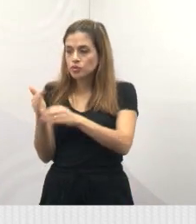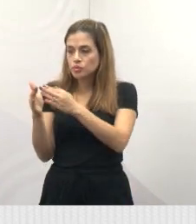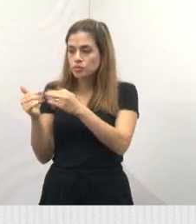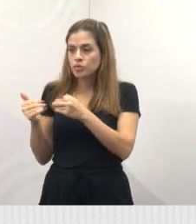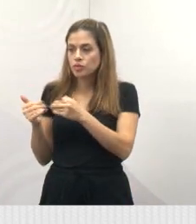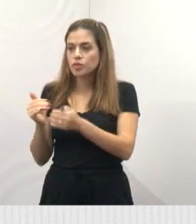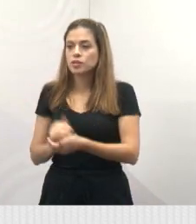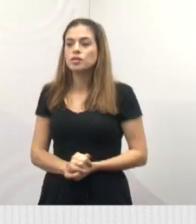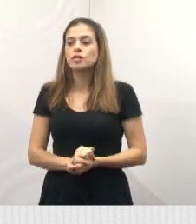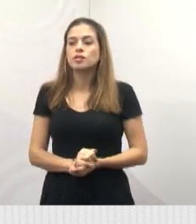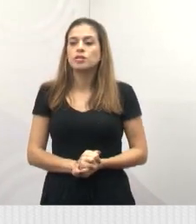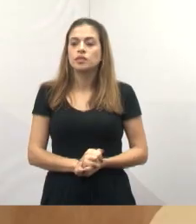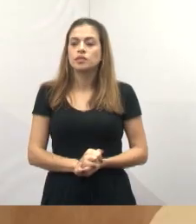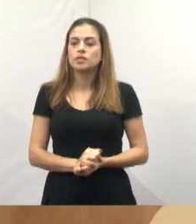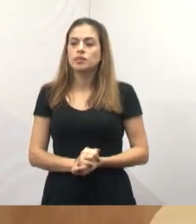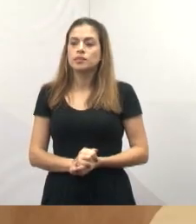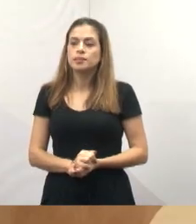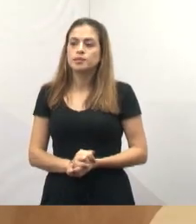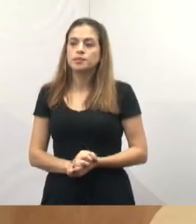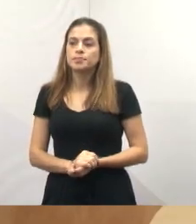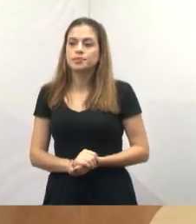gentileza.